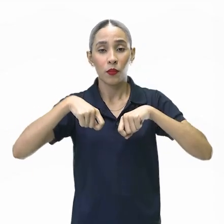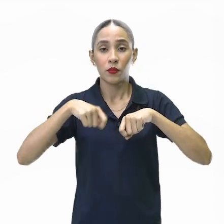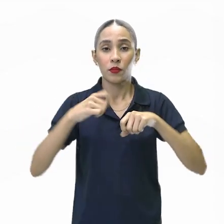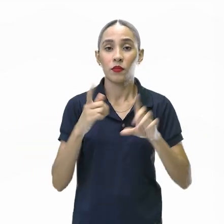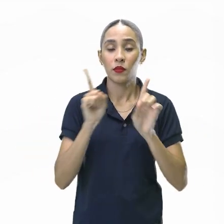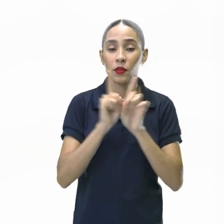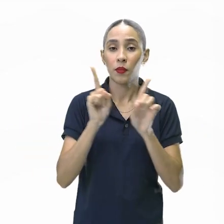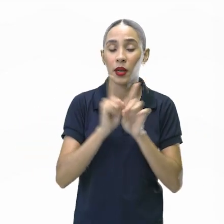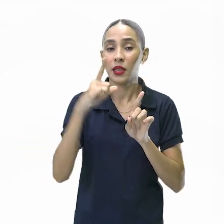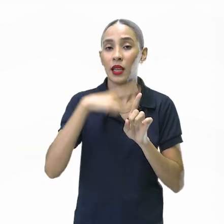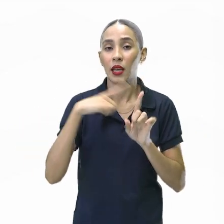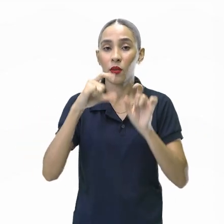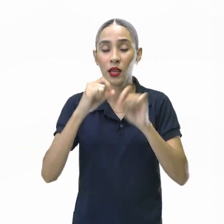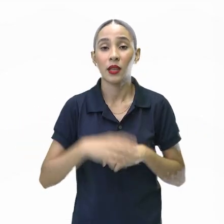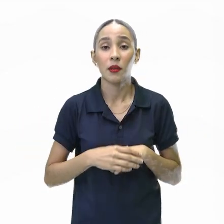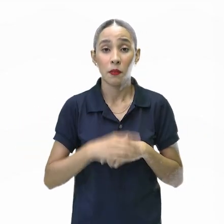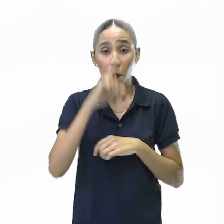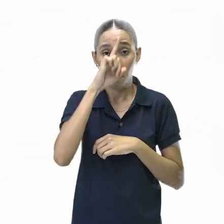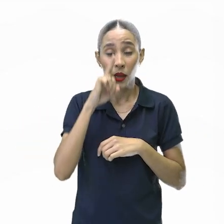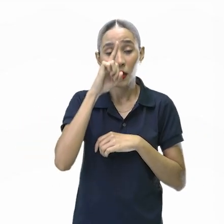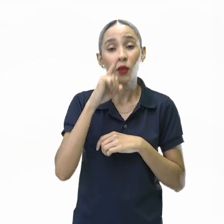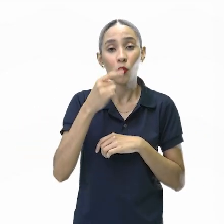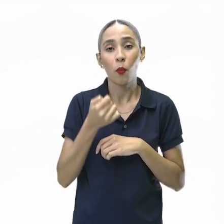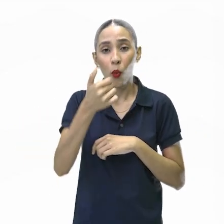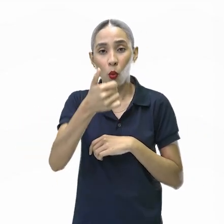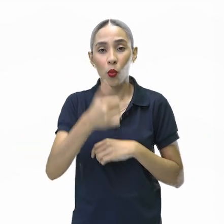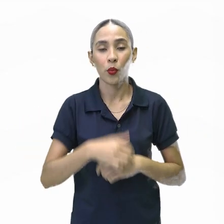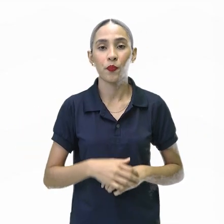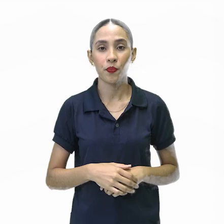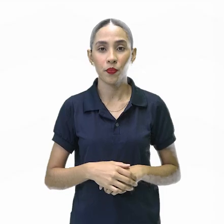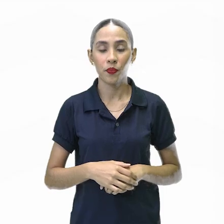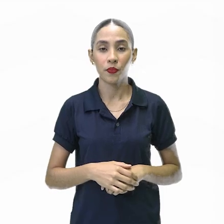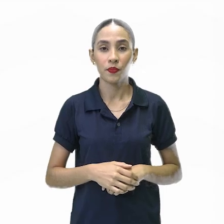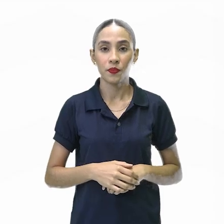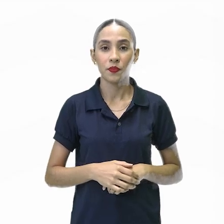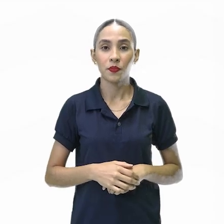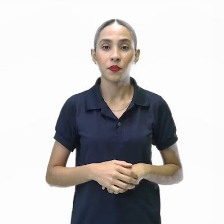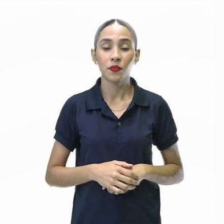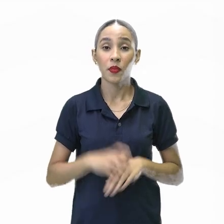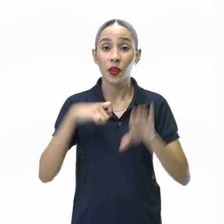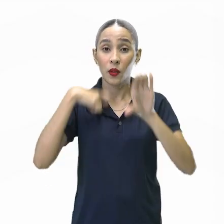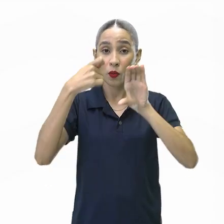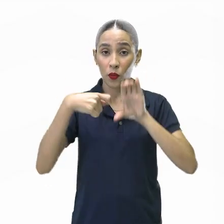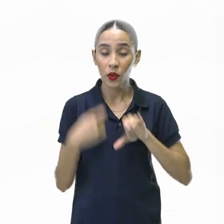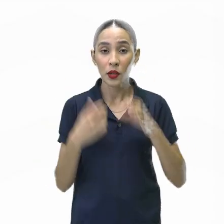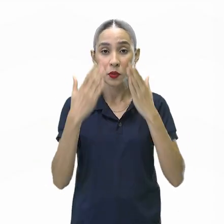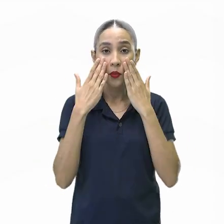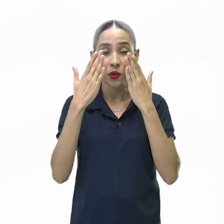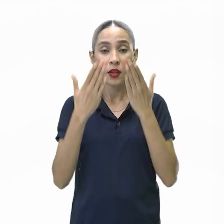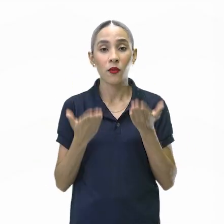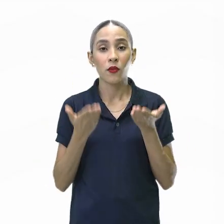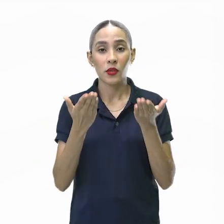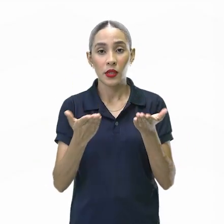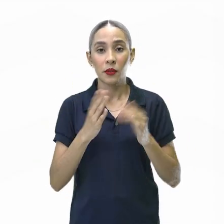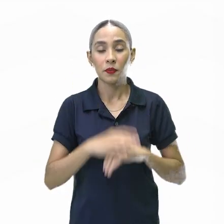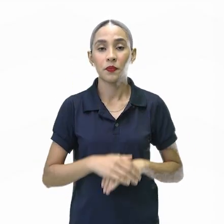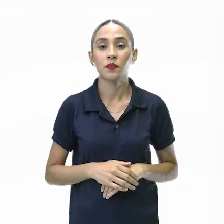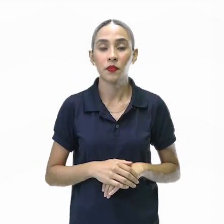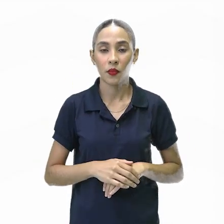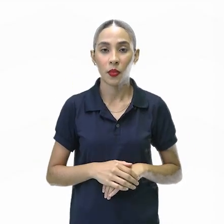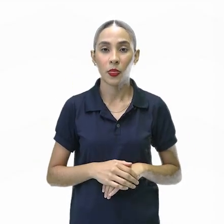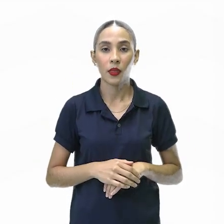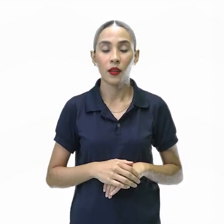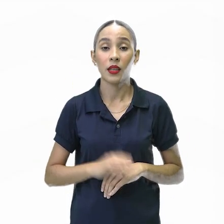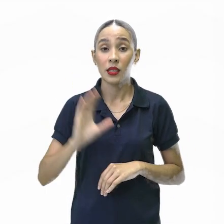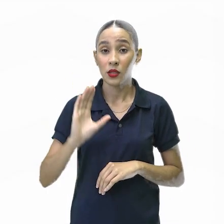haja fatalidades é menor. Muito bem, a gente tem um vídeo aí para mostrar para você, né, sobre